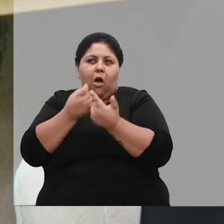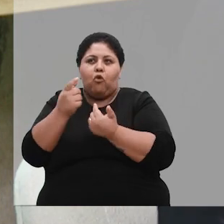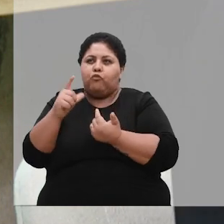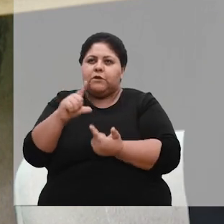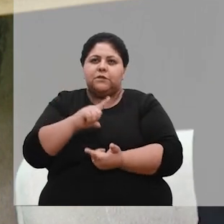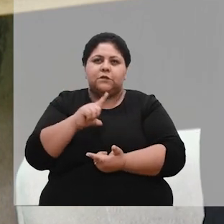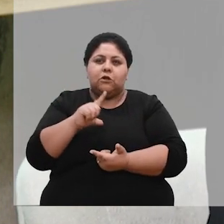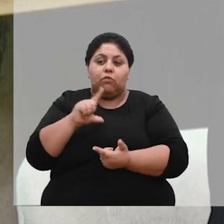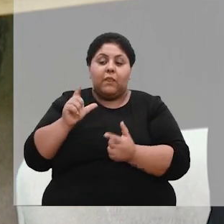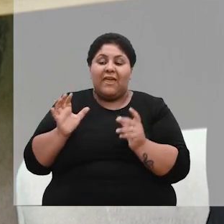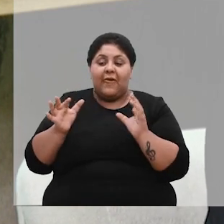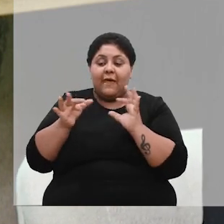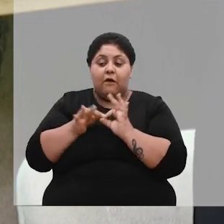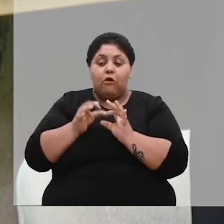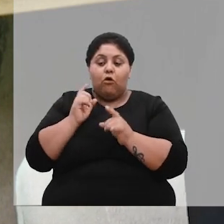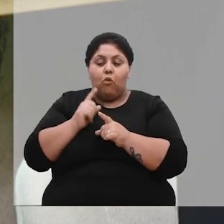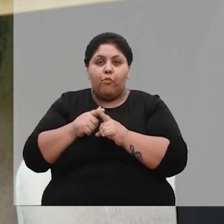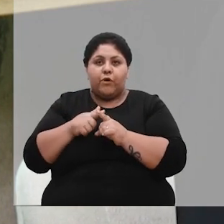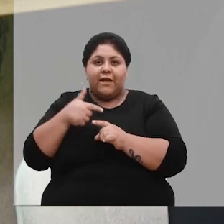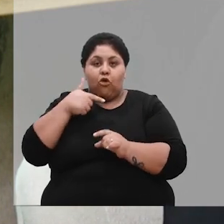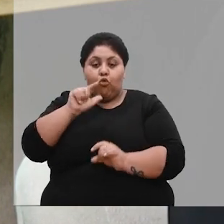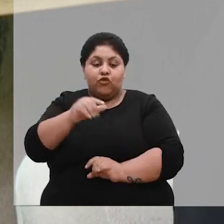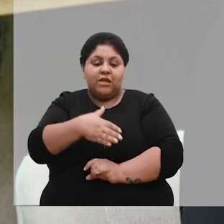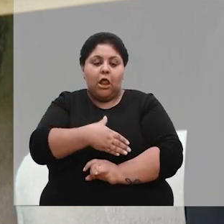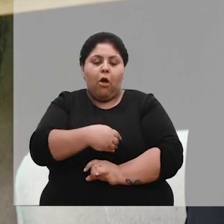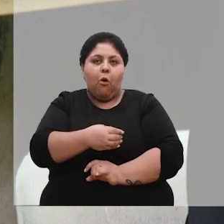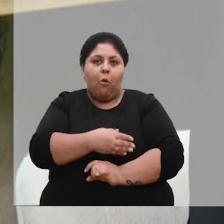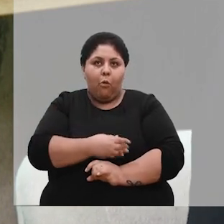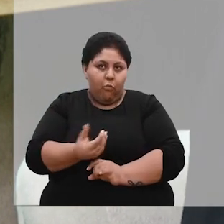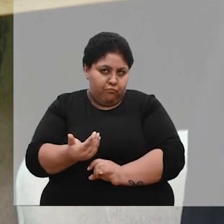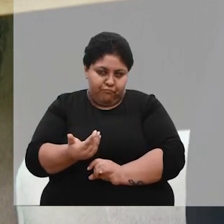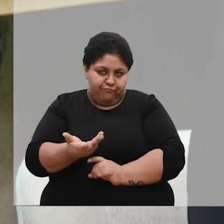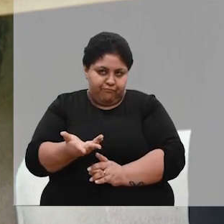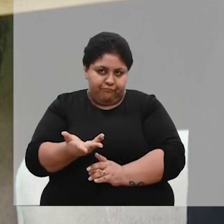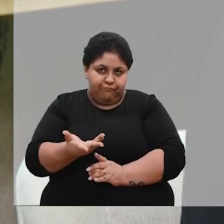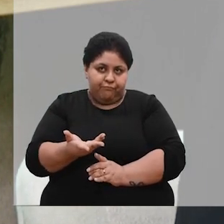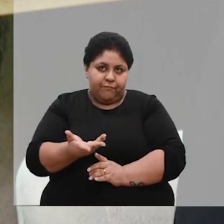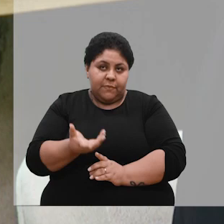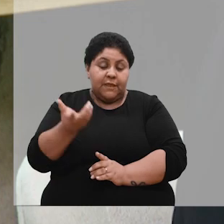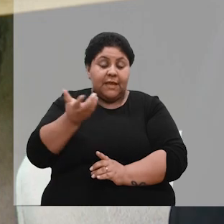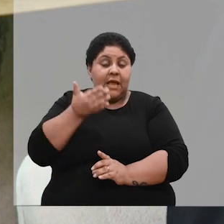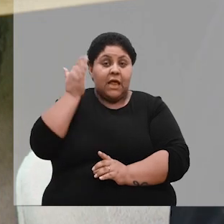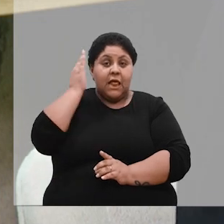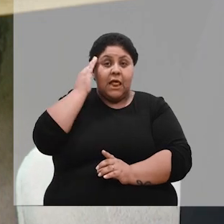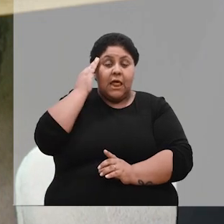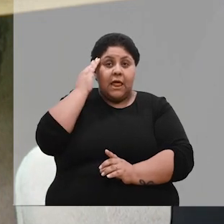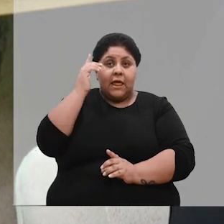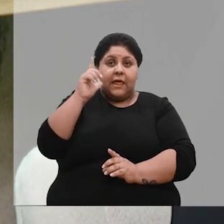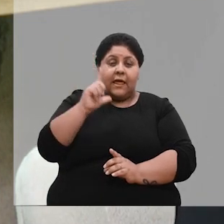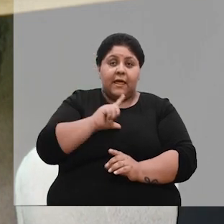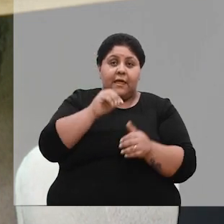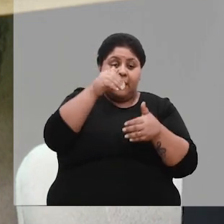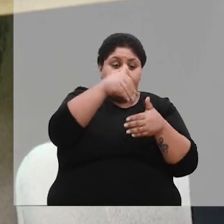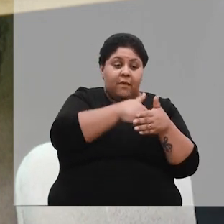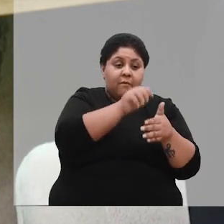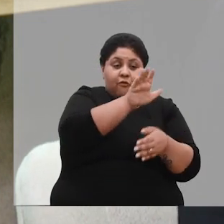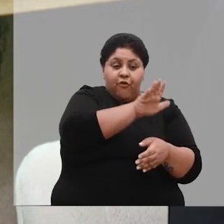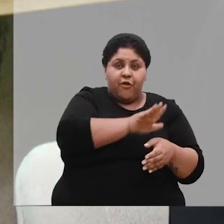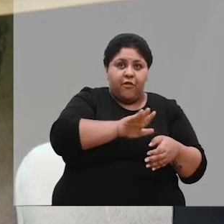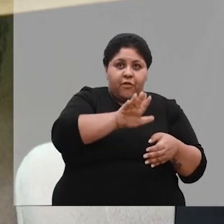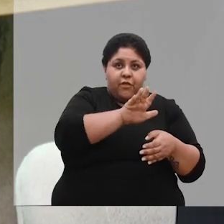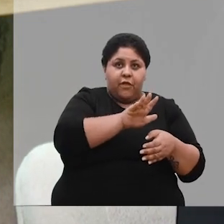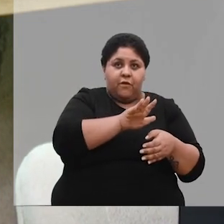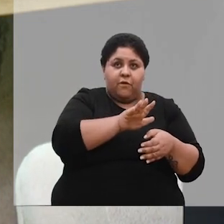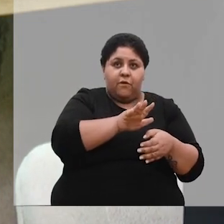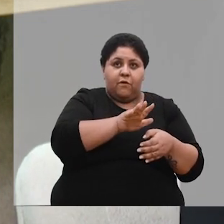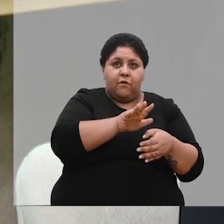Algumas mães não têm esse vínculo devido ao fato de não conseguir amamentar por diversos motivos. Queria saber de você, dentro da